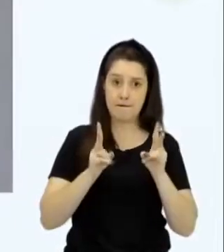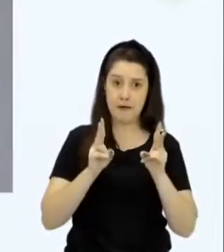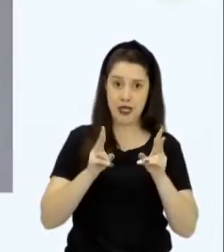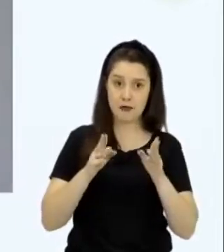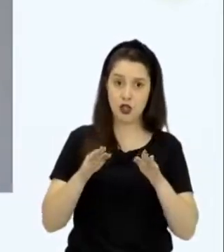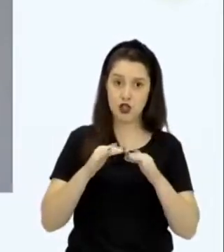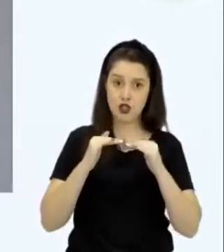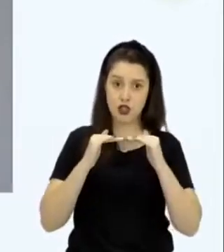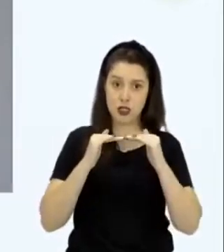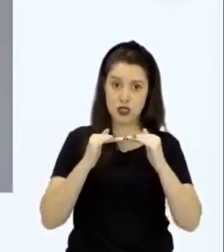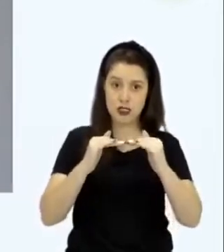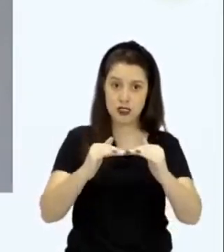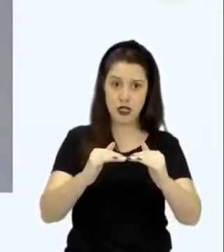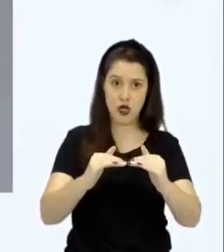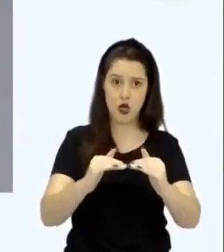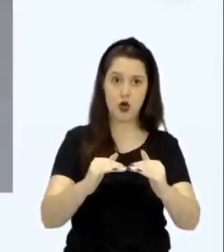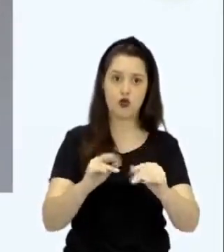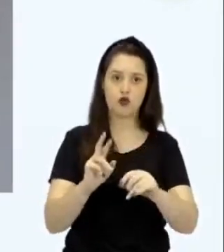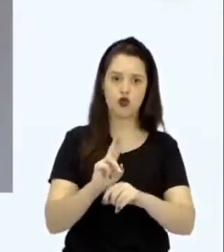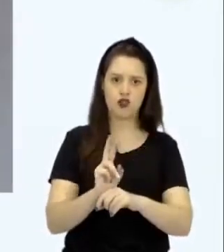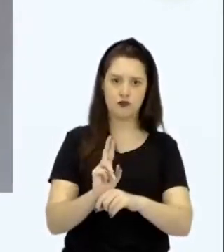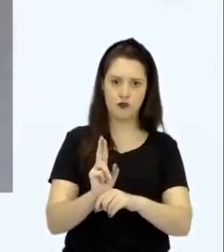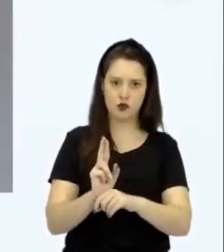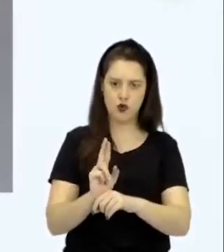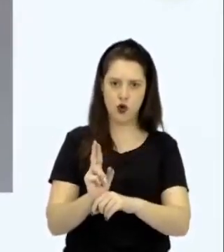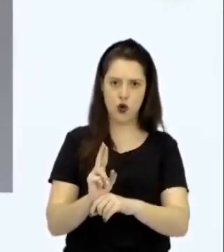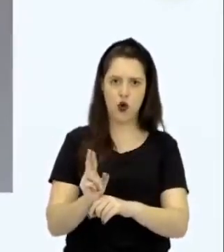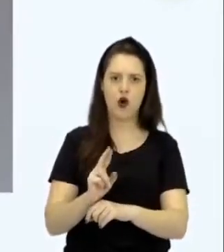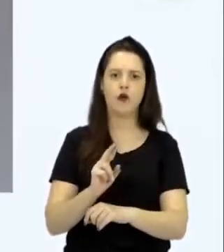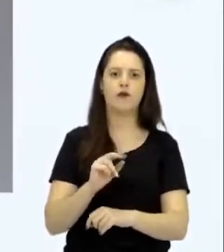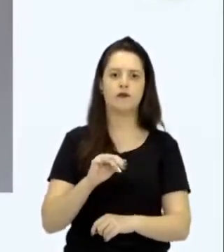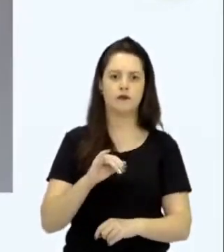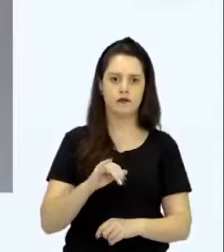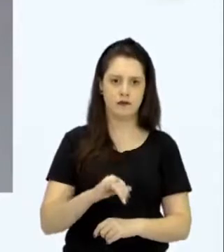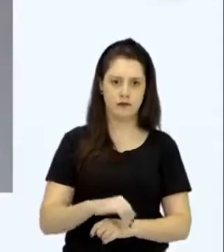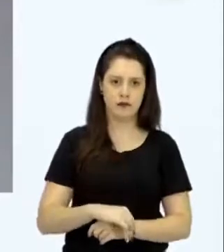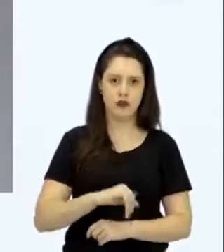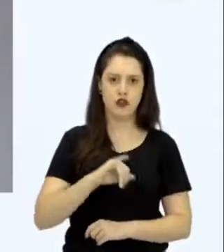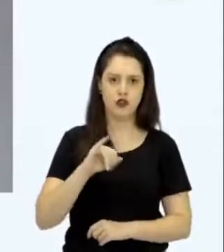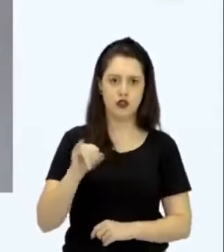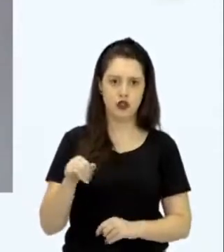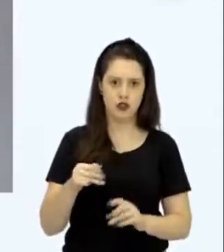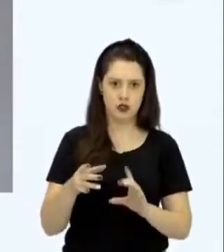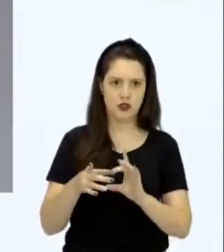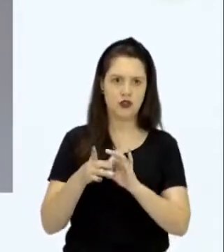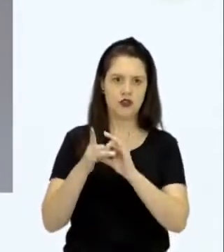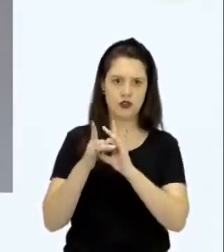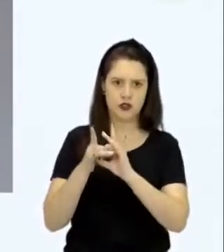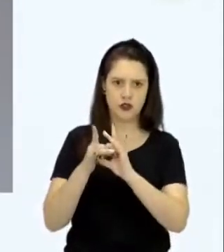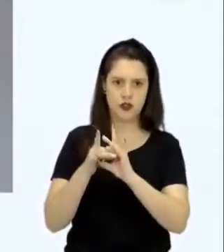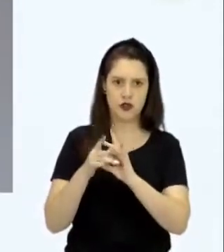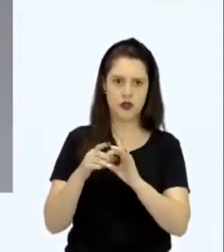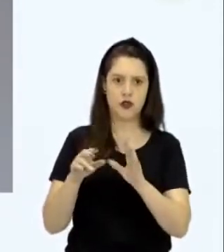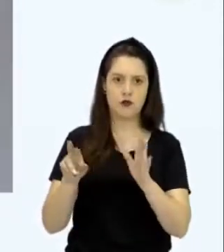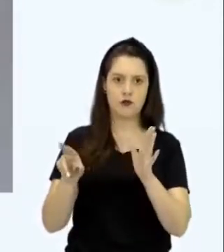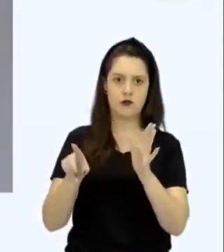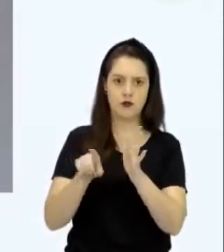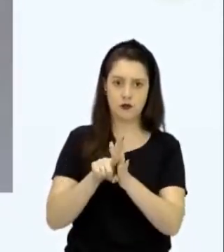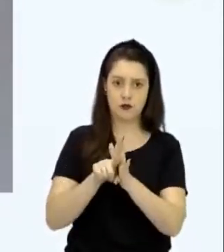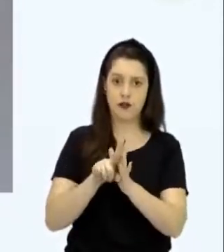resistor, e um outro jumper para conectar a perninha negativa do nosso LED,